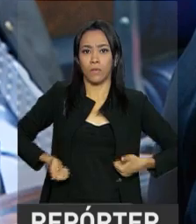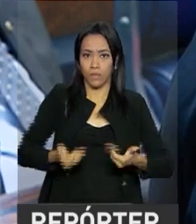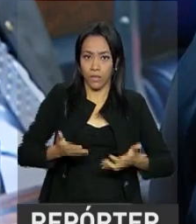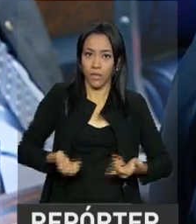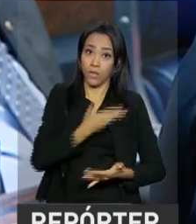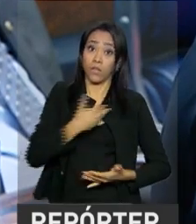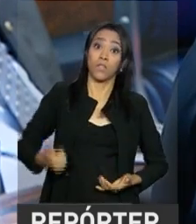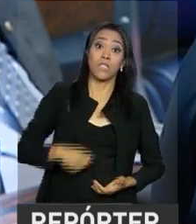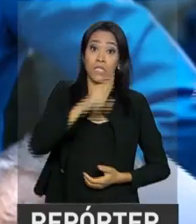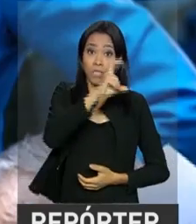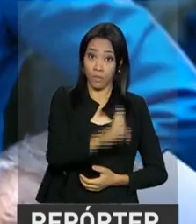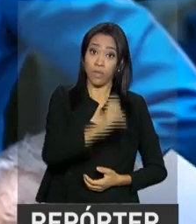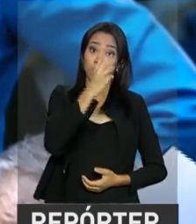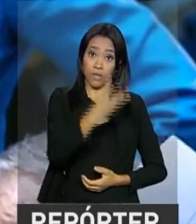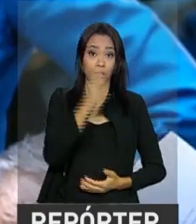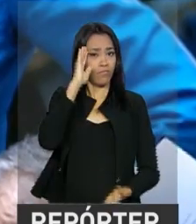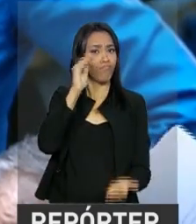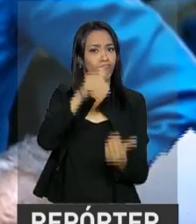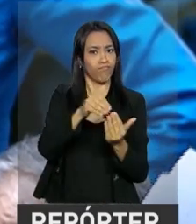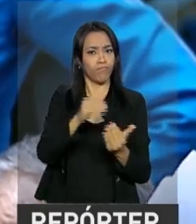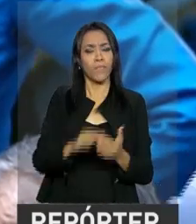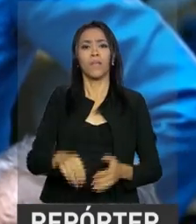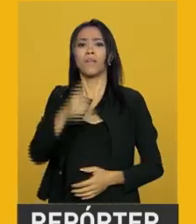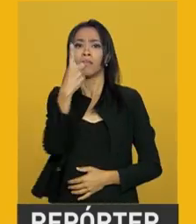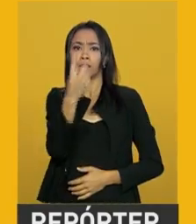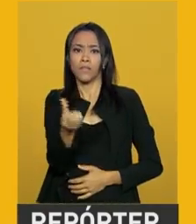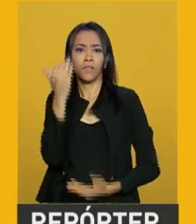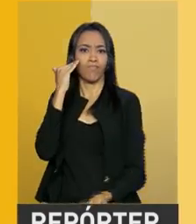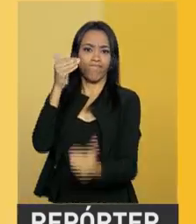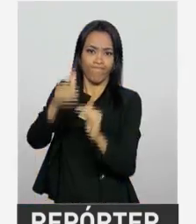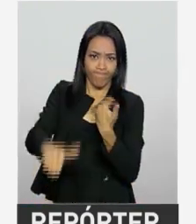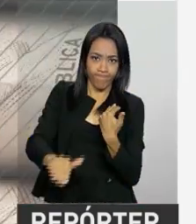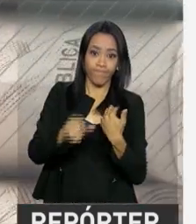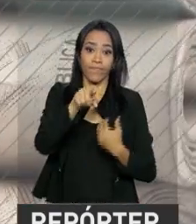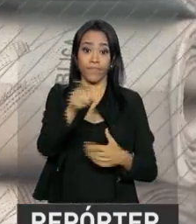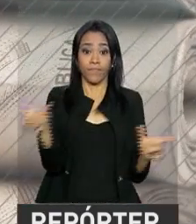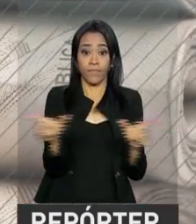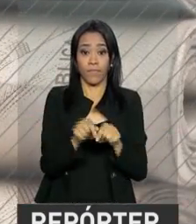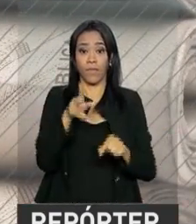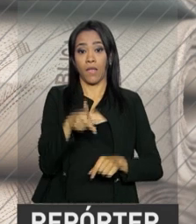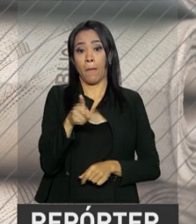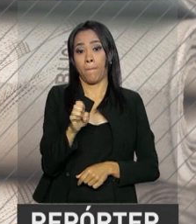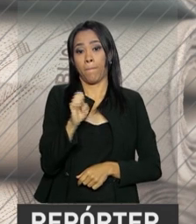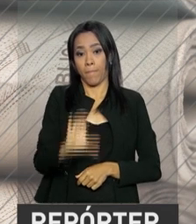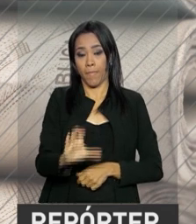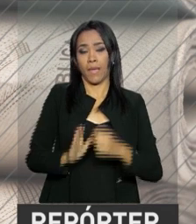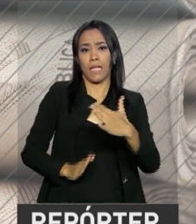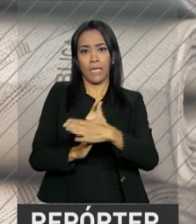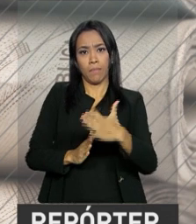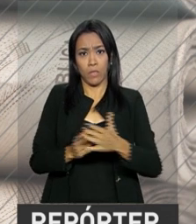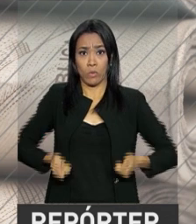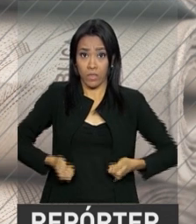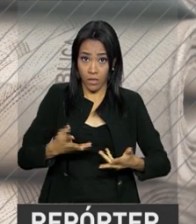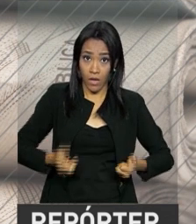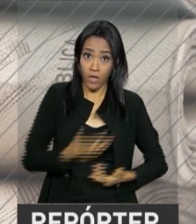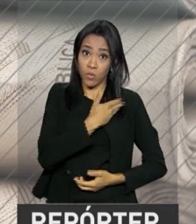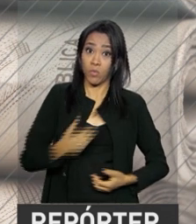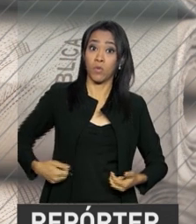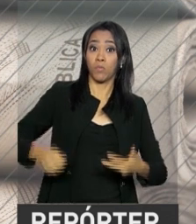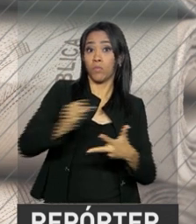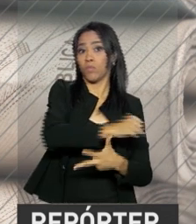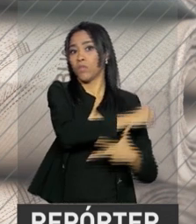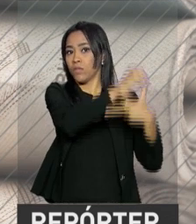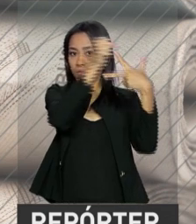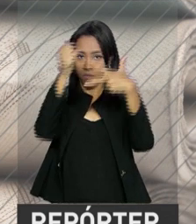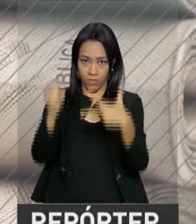53 votos favoráveis e 16 contrários a PEC limita o crescimento dos gastos para os três poderes executivo